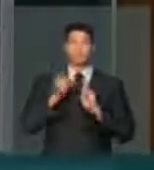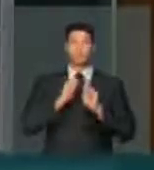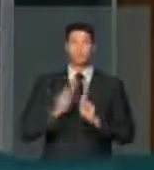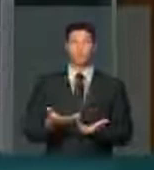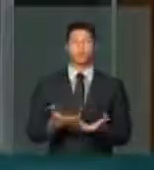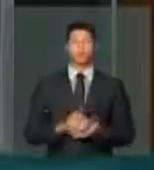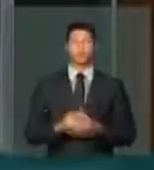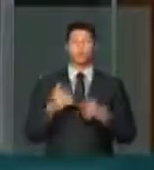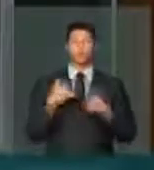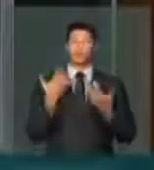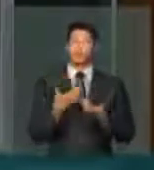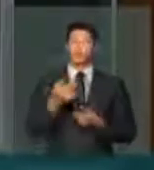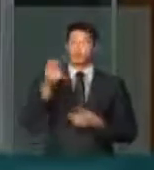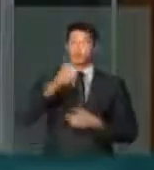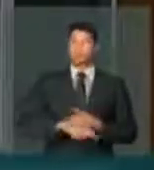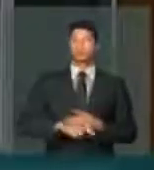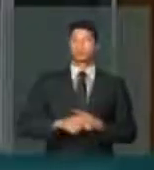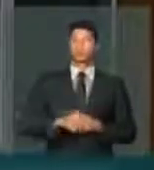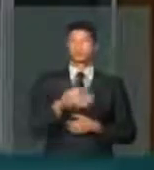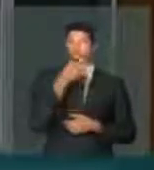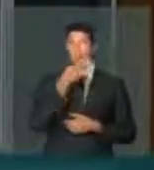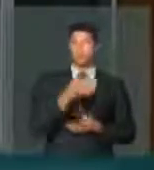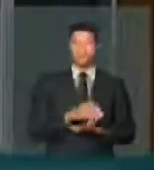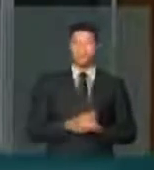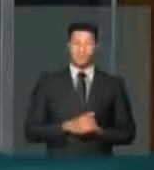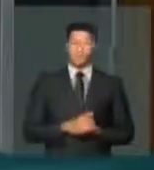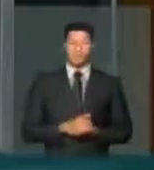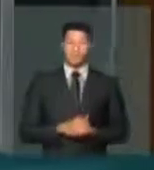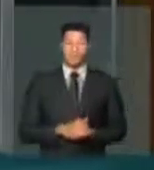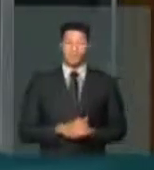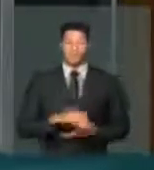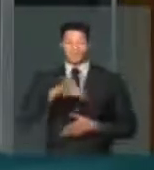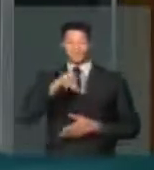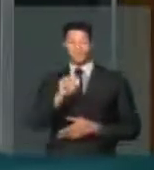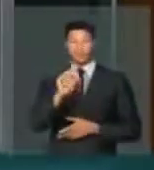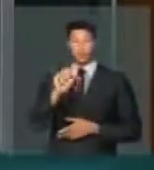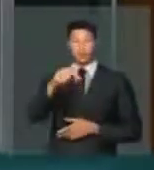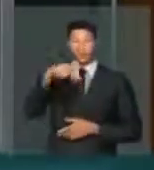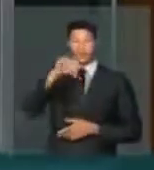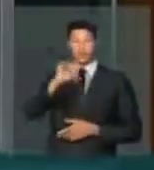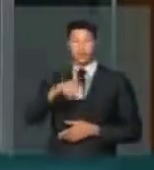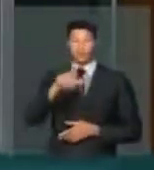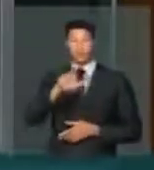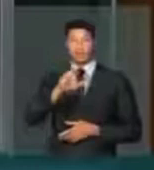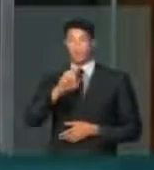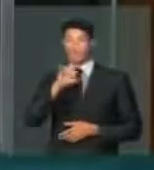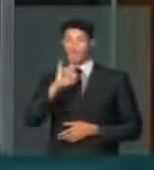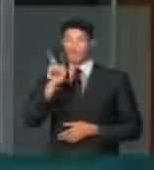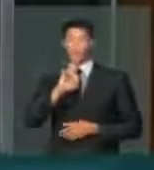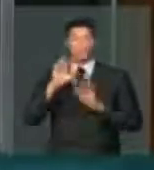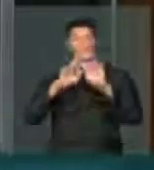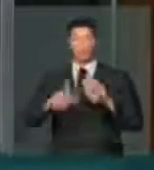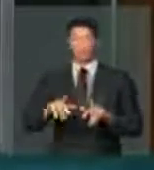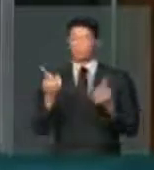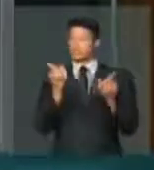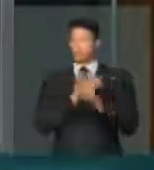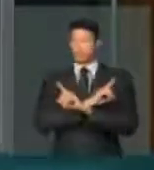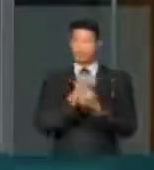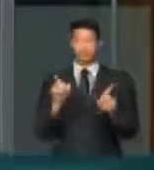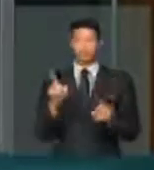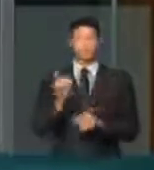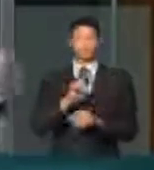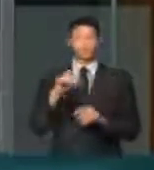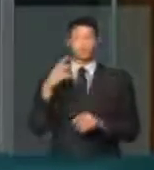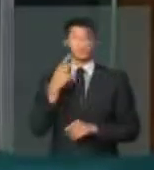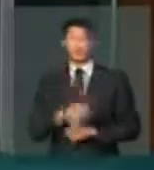econômico. Eu quero repetir essa posição. Concluir, deputado. Joaquim Levy não é diferente de Armínio Fraga